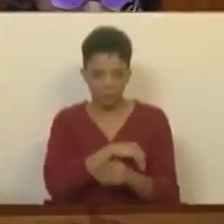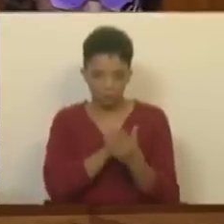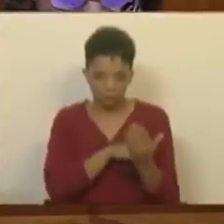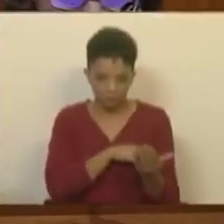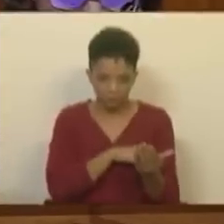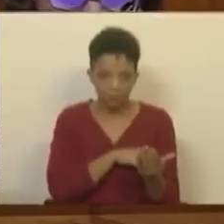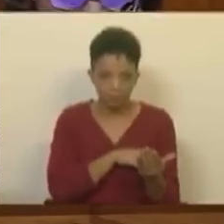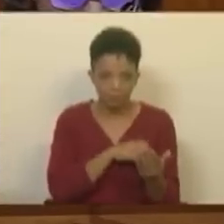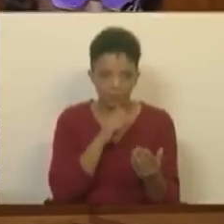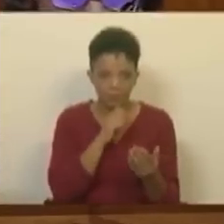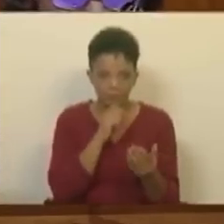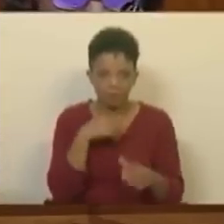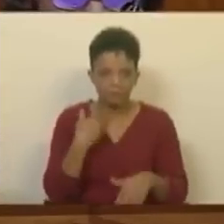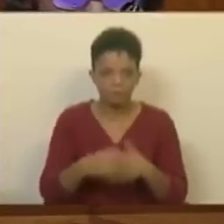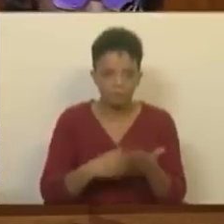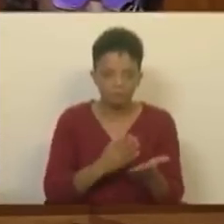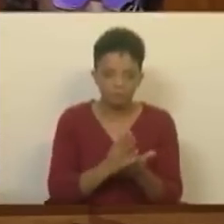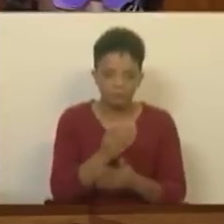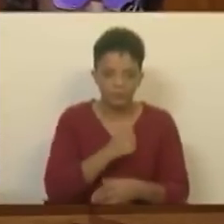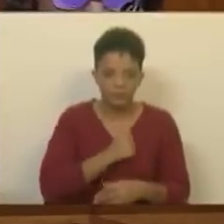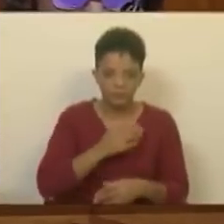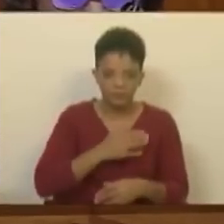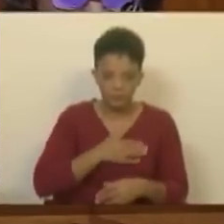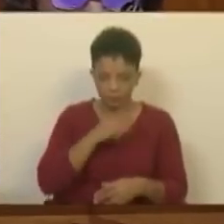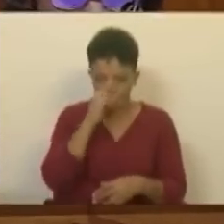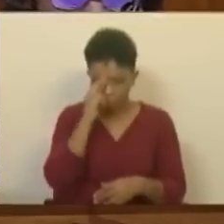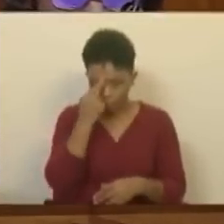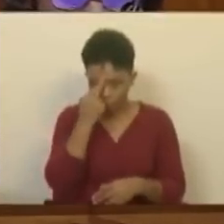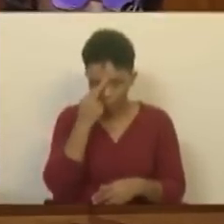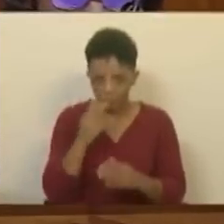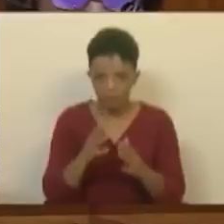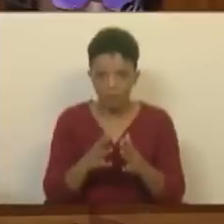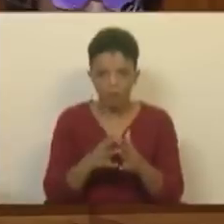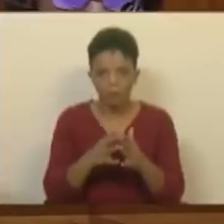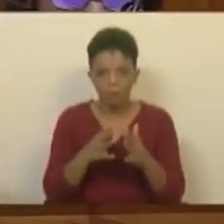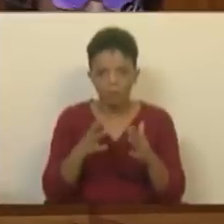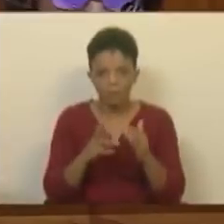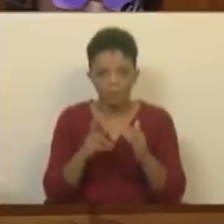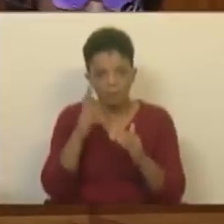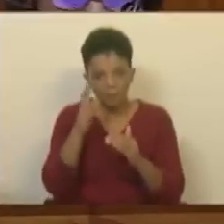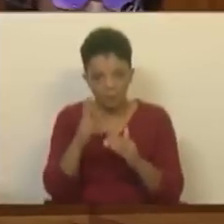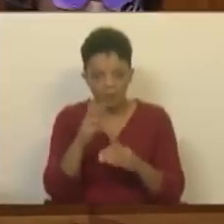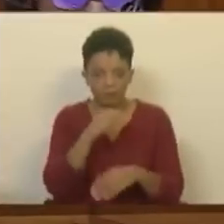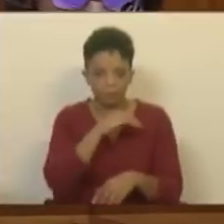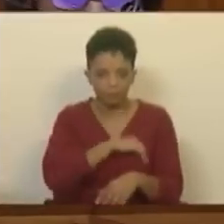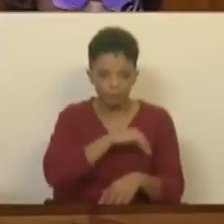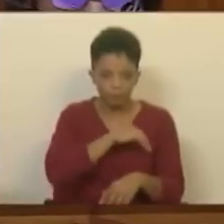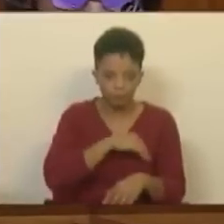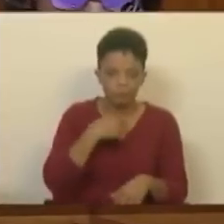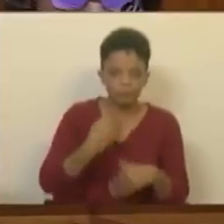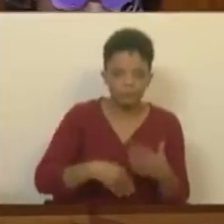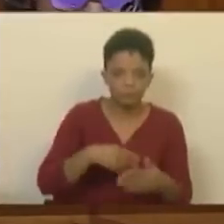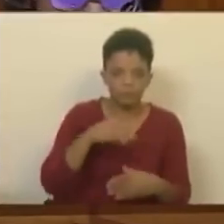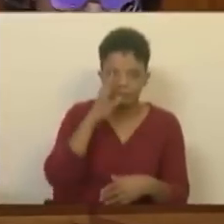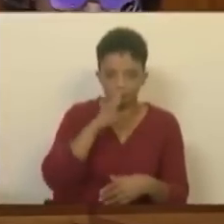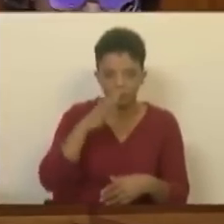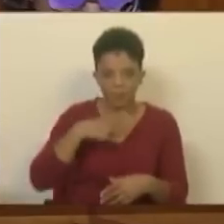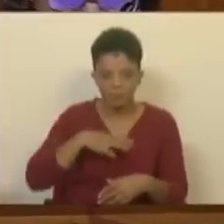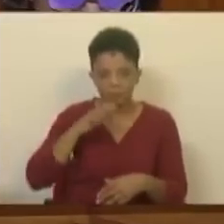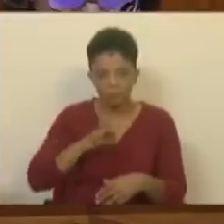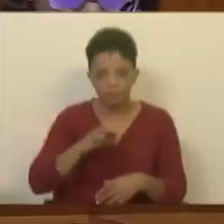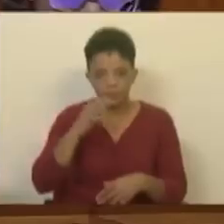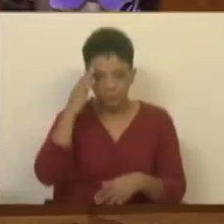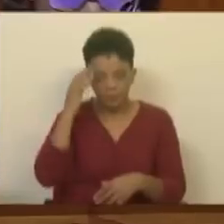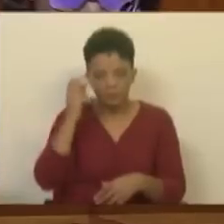possa melhorar enquanto as empresas fazem o esforço de aumentar significativamente o salários que têm aumentar se queremos efetivamente